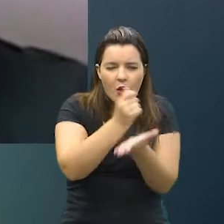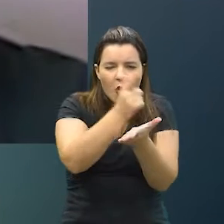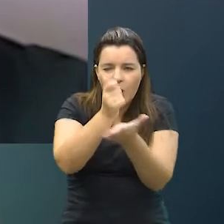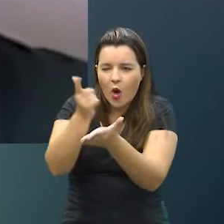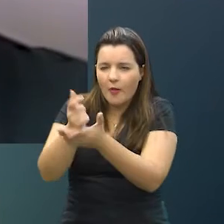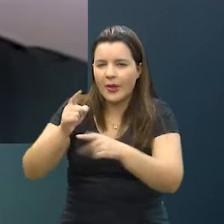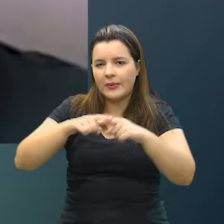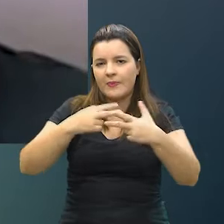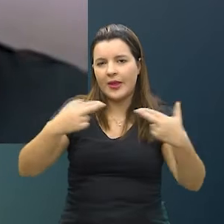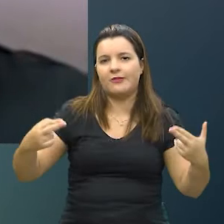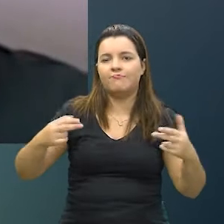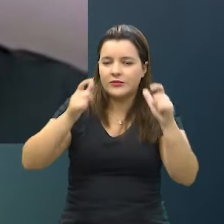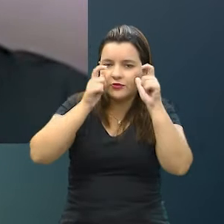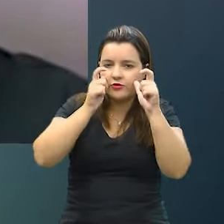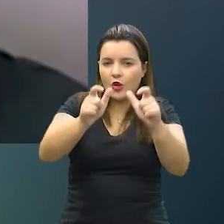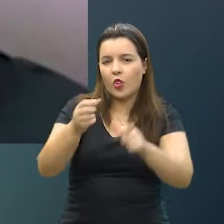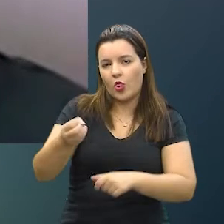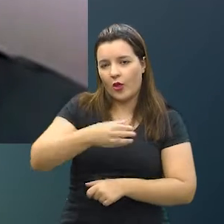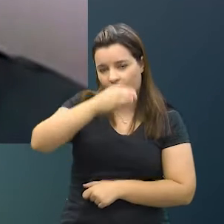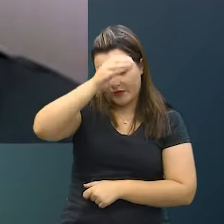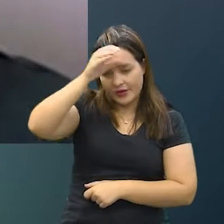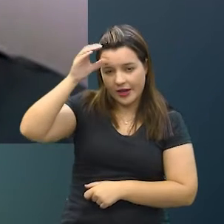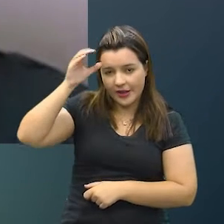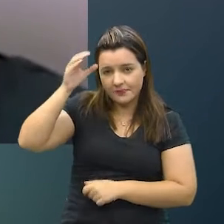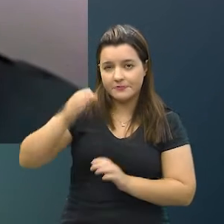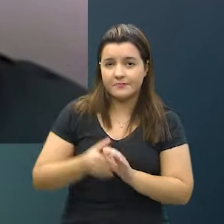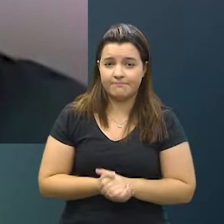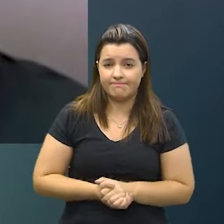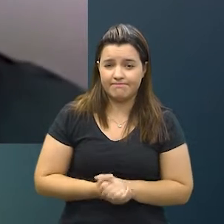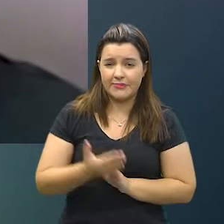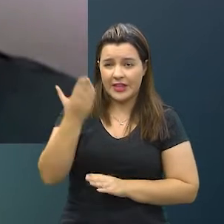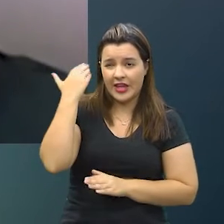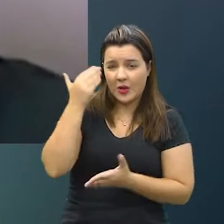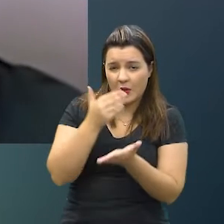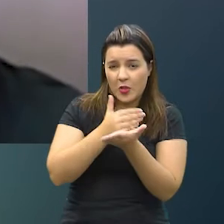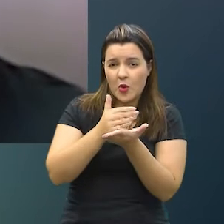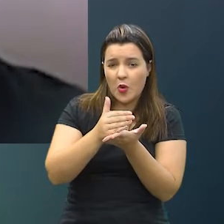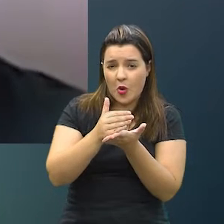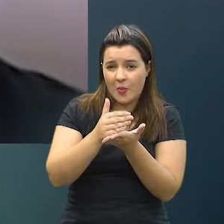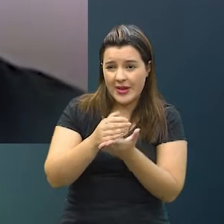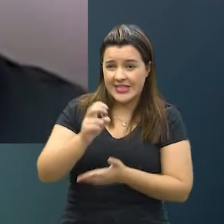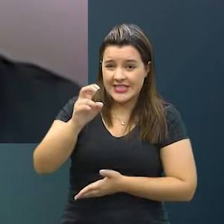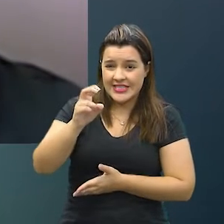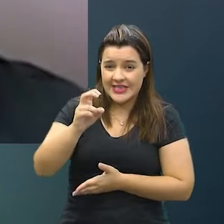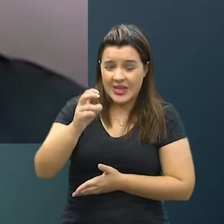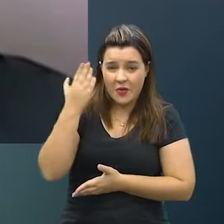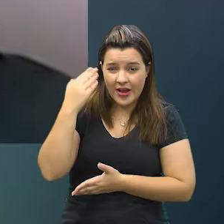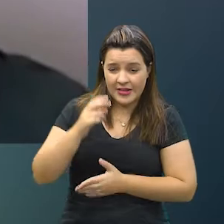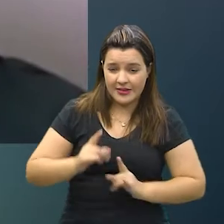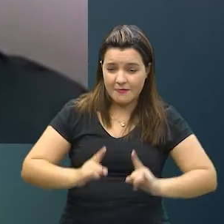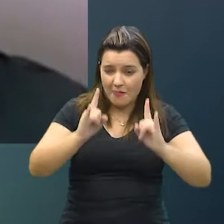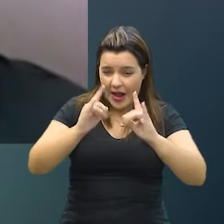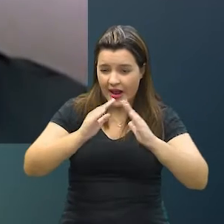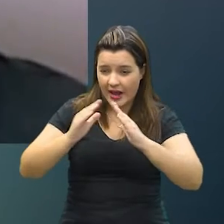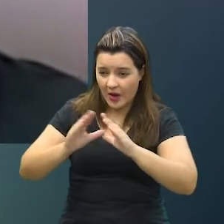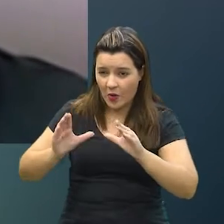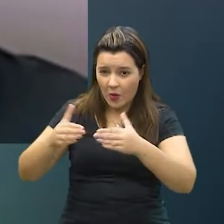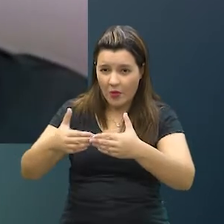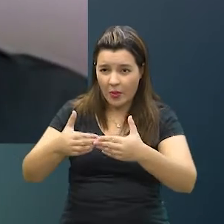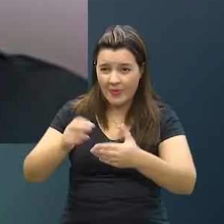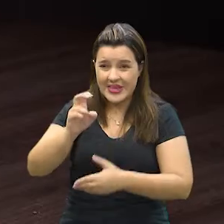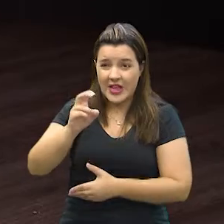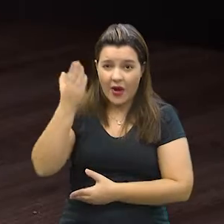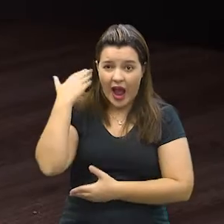conseguir almejar novos clientes. Então, a gente tinha, no começo da empresa, 5 condomínios e hoje a gente está com 12